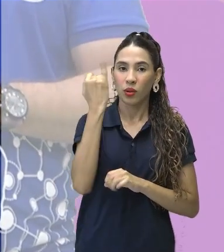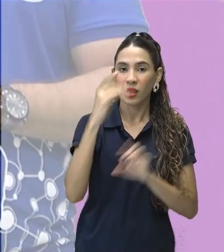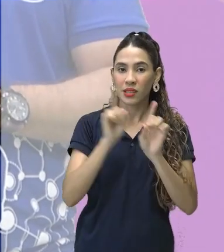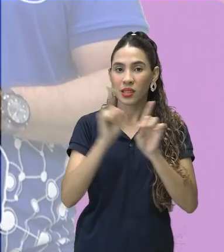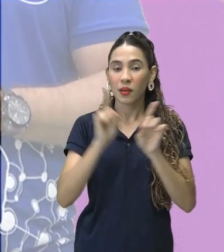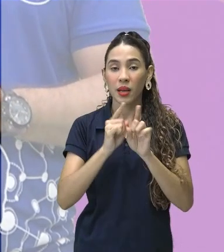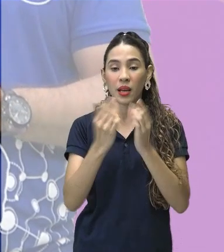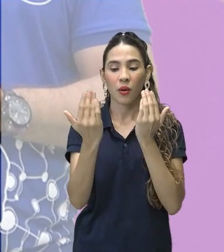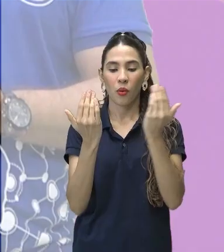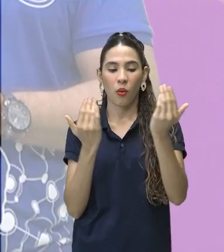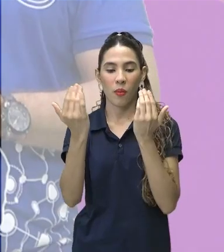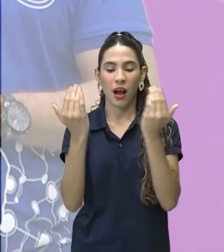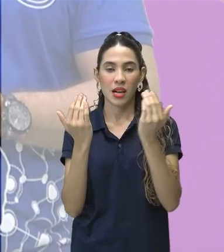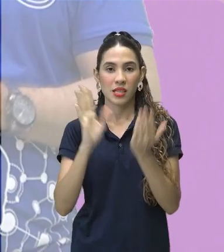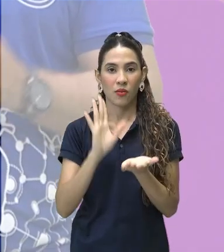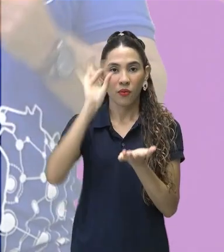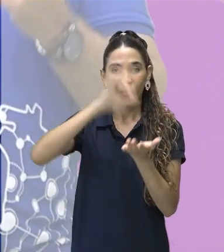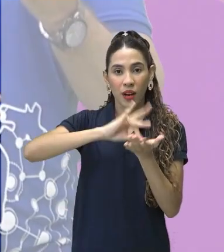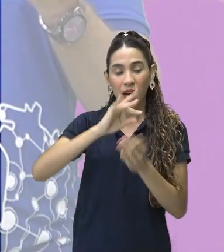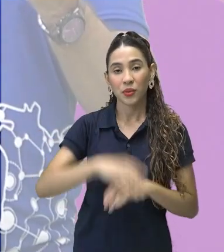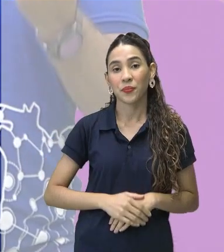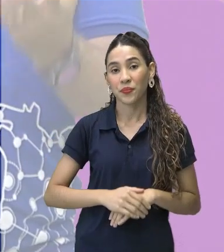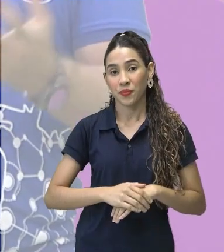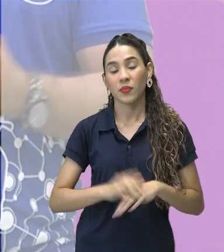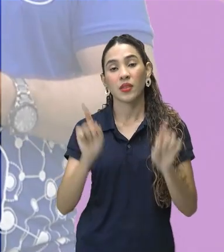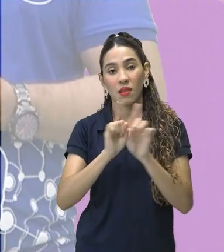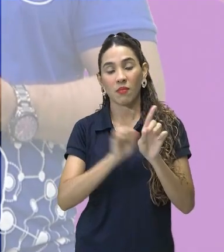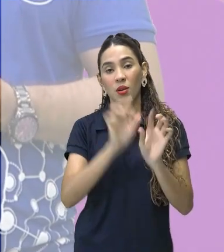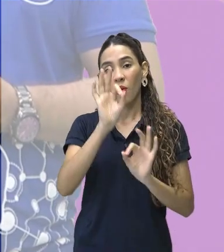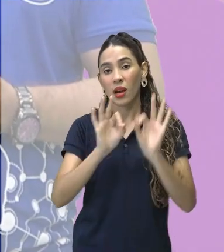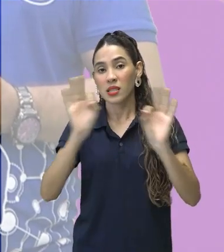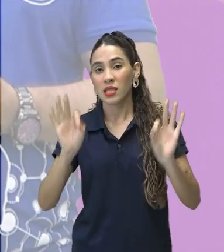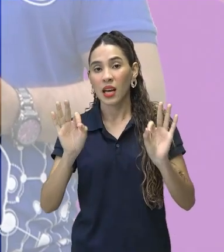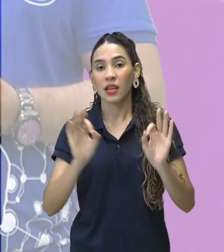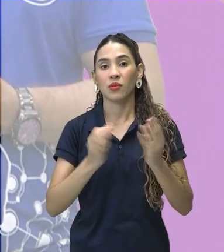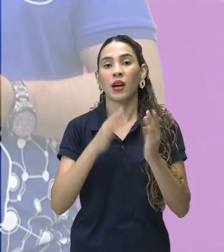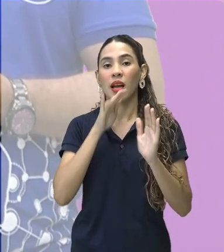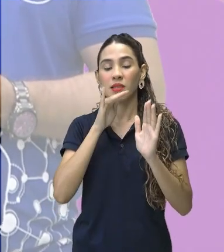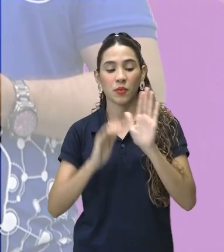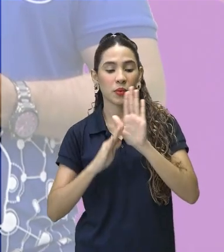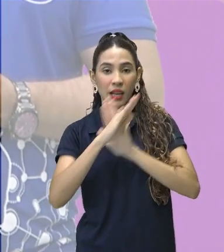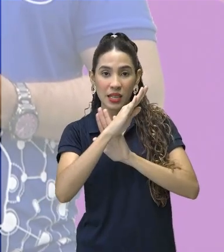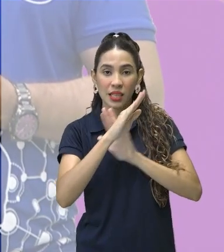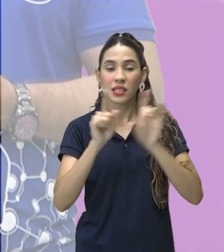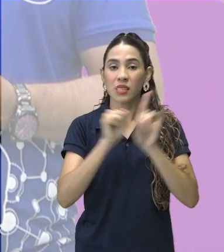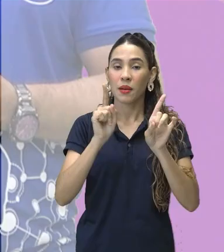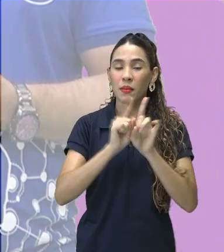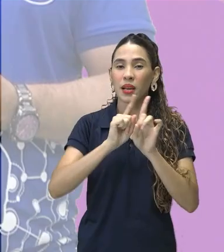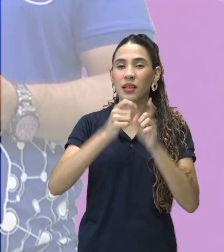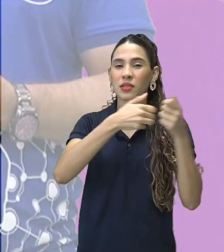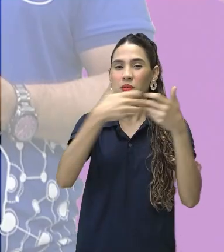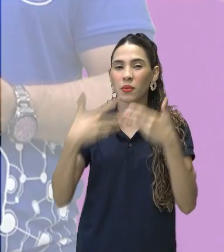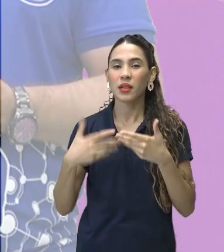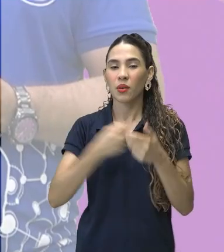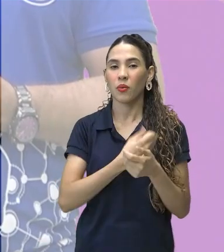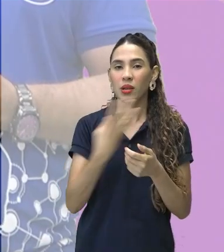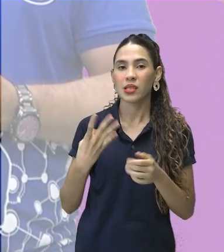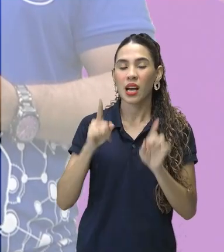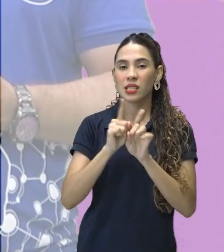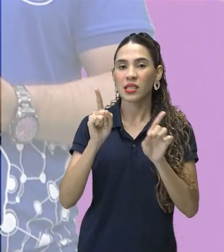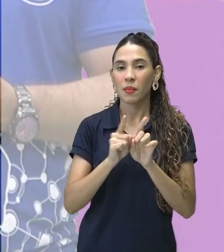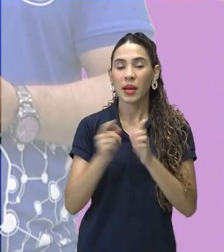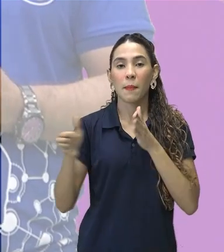para a comparação dos fatos. Eles são organizados em ordem crescente e apontam quantidades